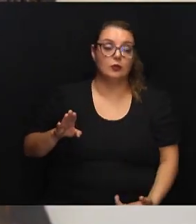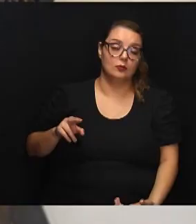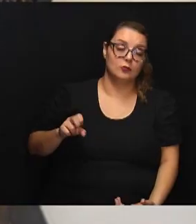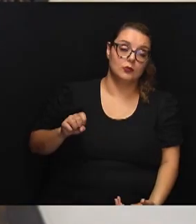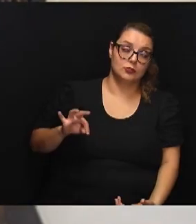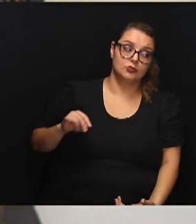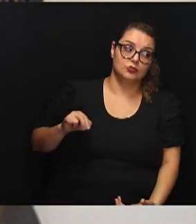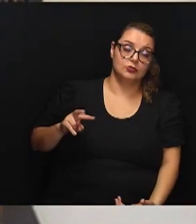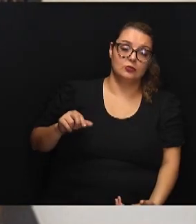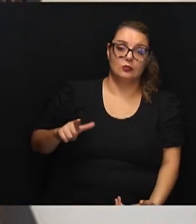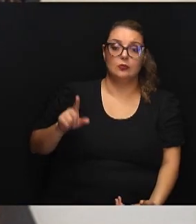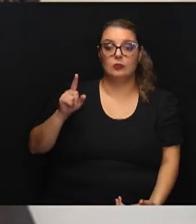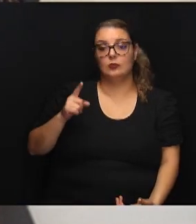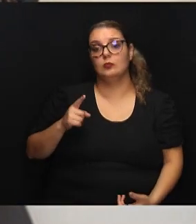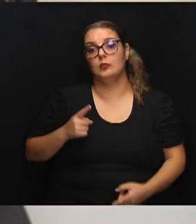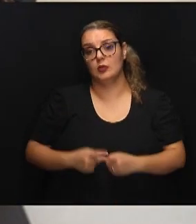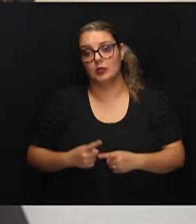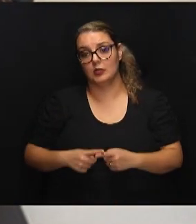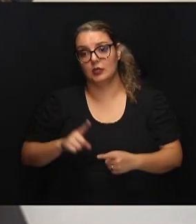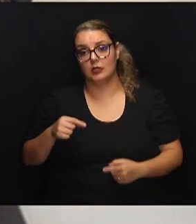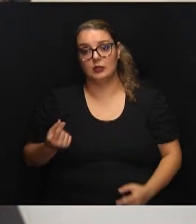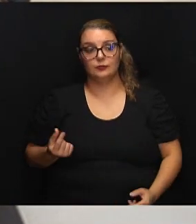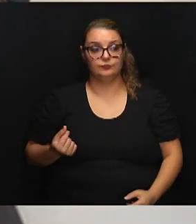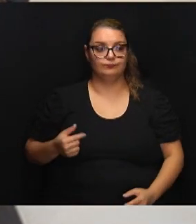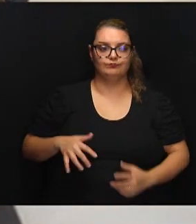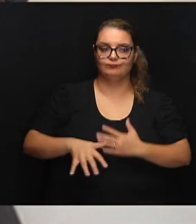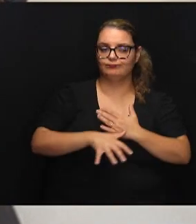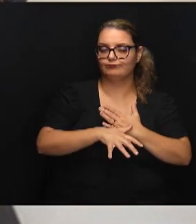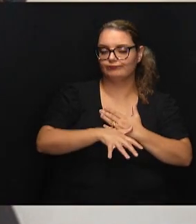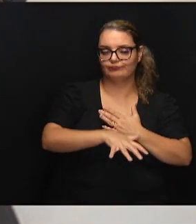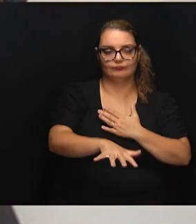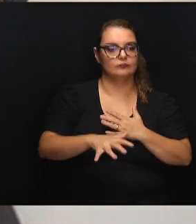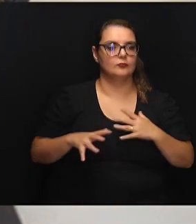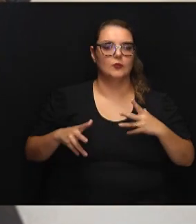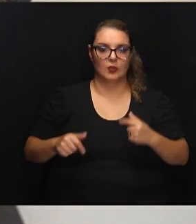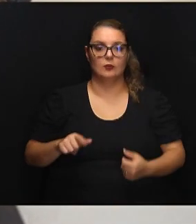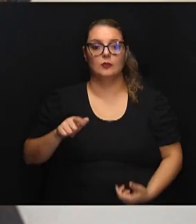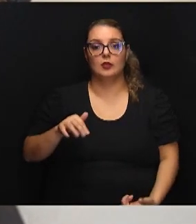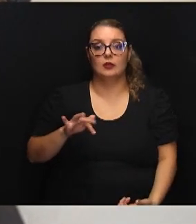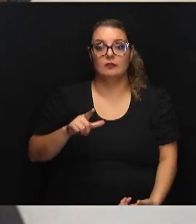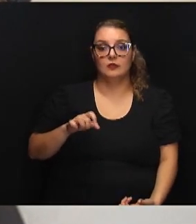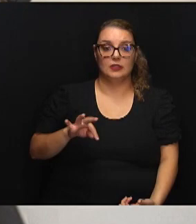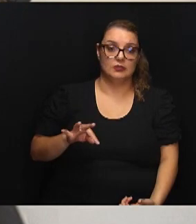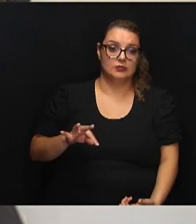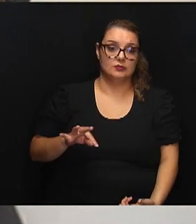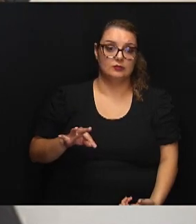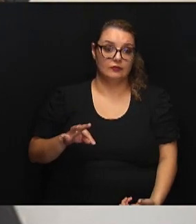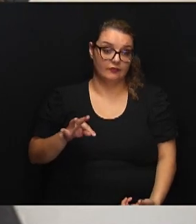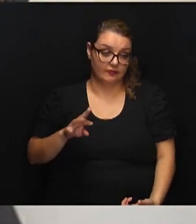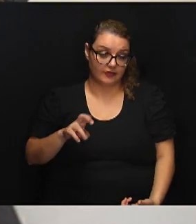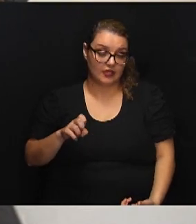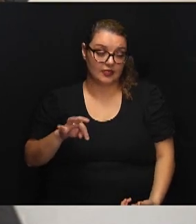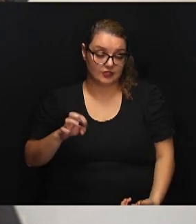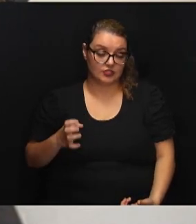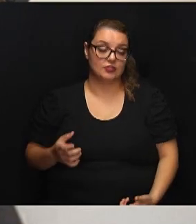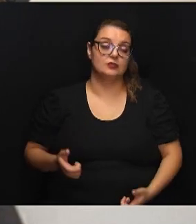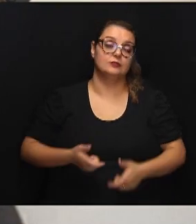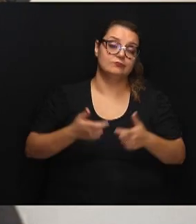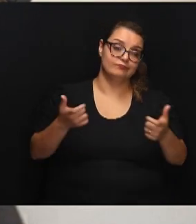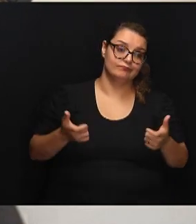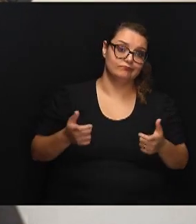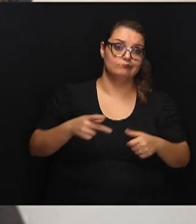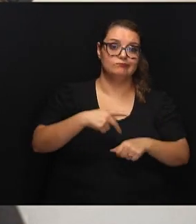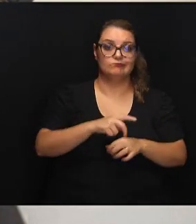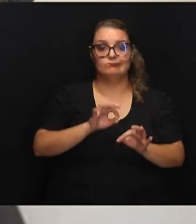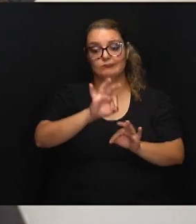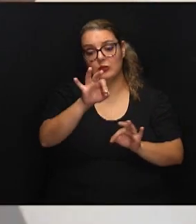complicado porque ele é um preço que ele contamina tudo, porque ele é frete, ele aumenta o custo do frete. E como o país é grande demais, o aumento